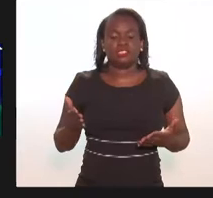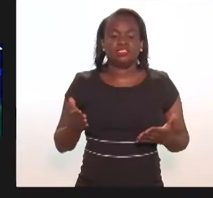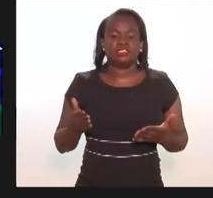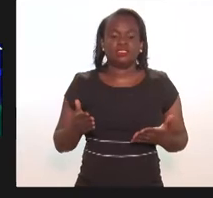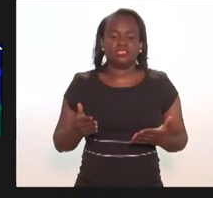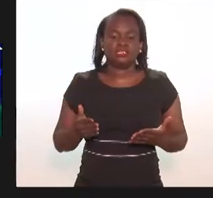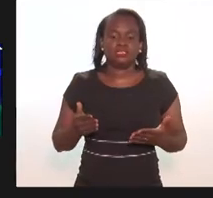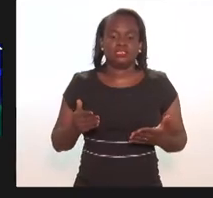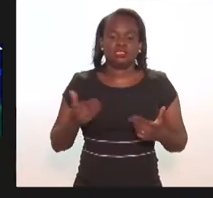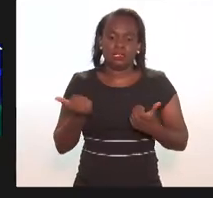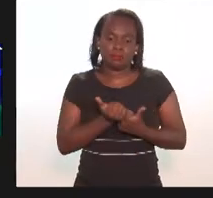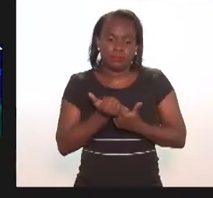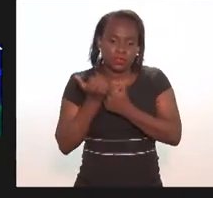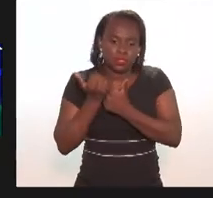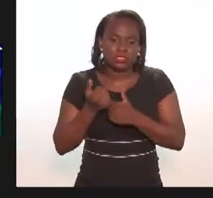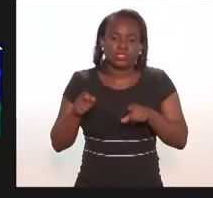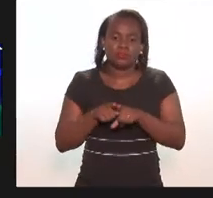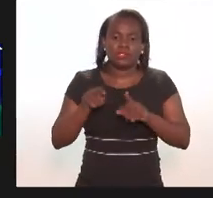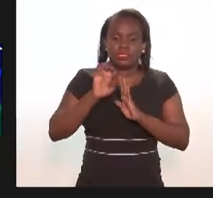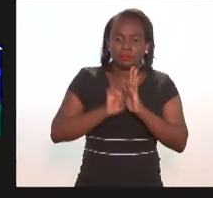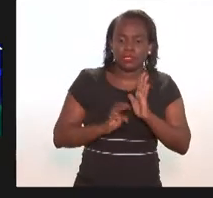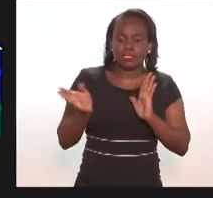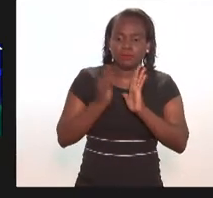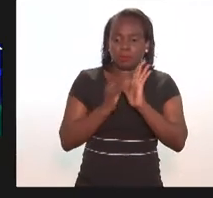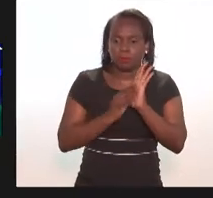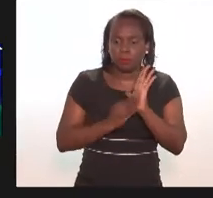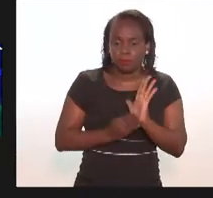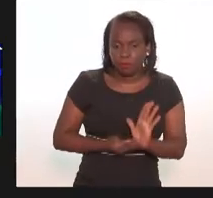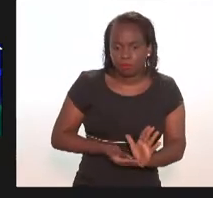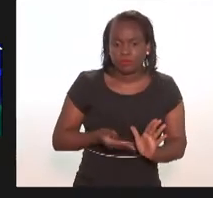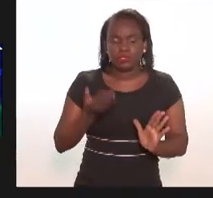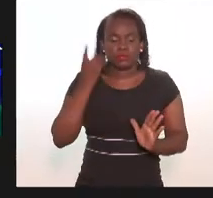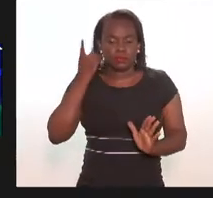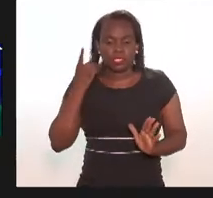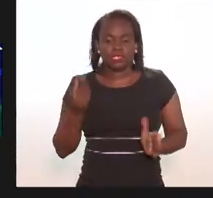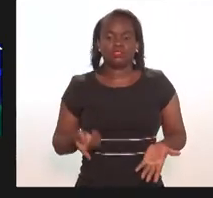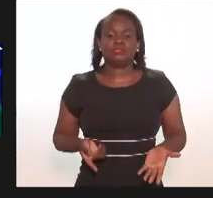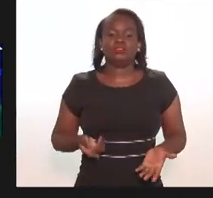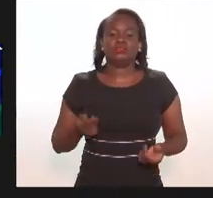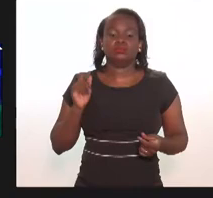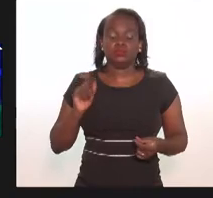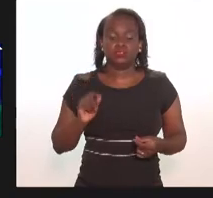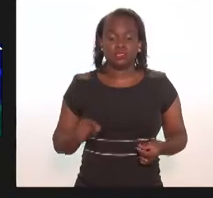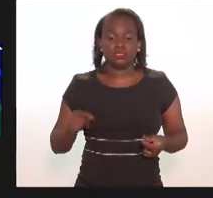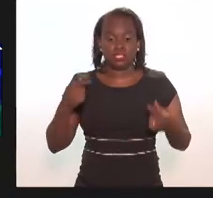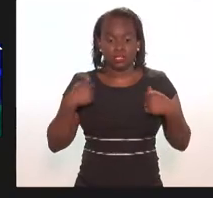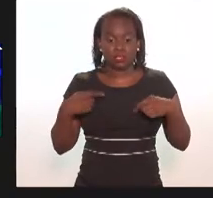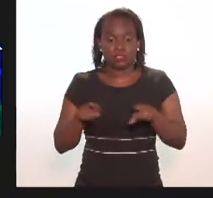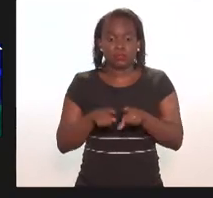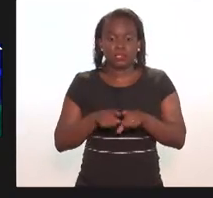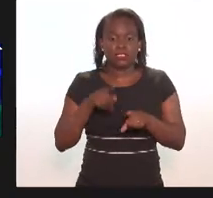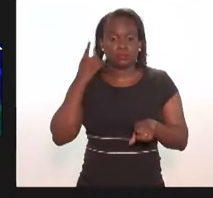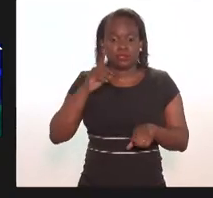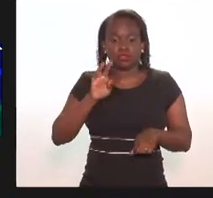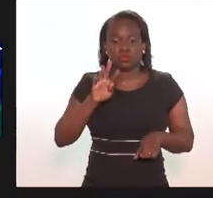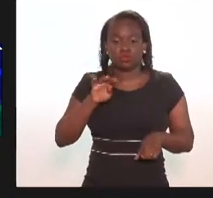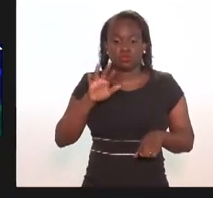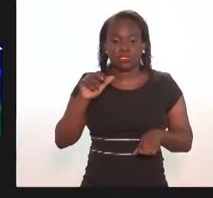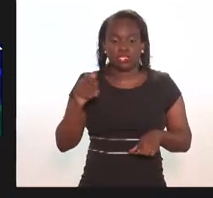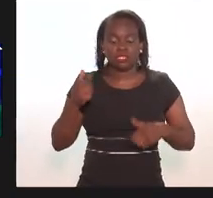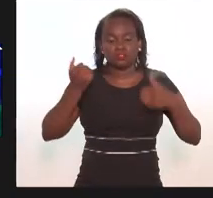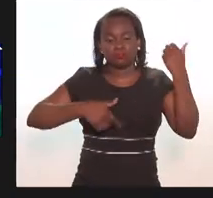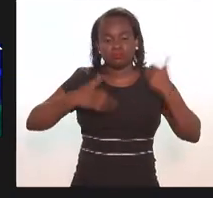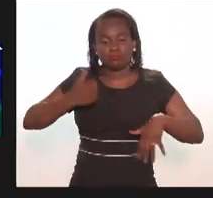ao apoio e às emendas que foram colocadas pelos nossos deputados, que eu e o deputado Tutuca discutimos,